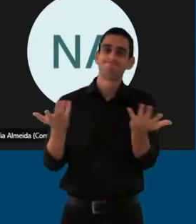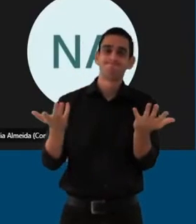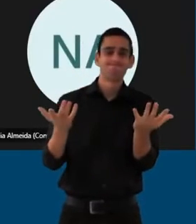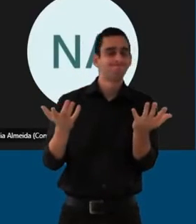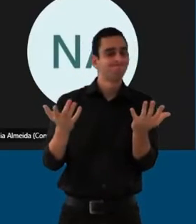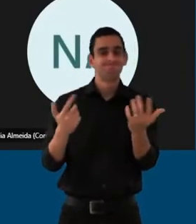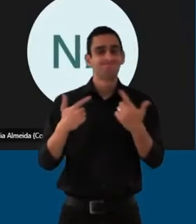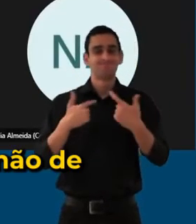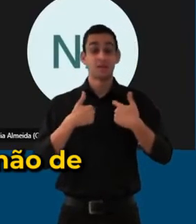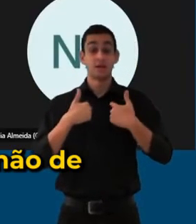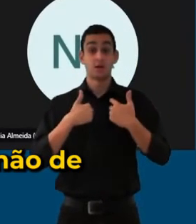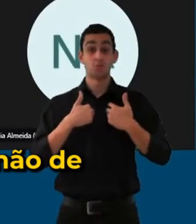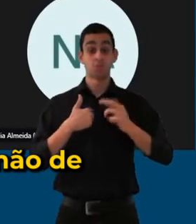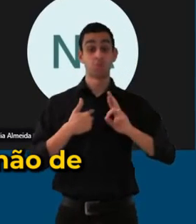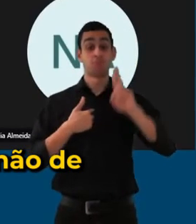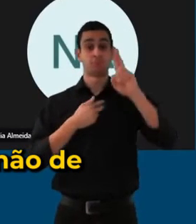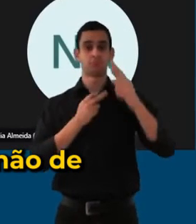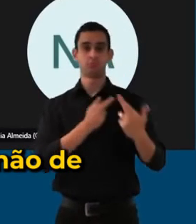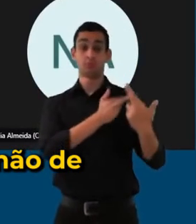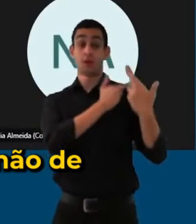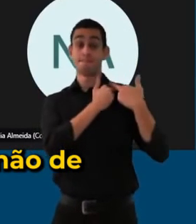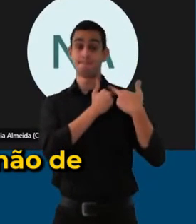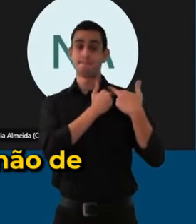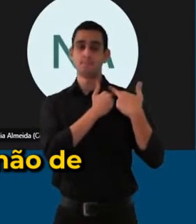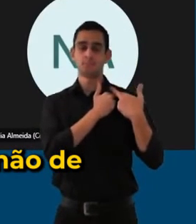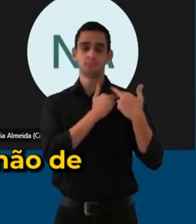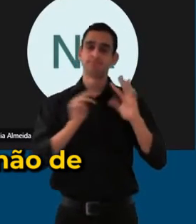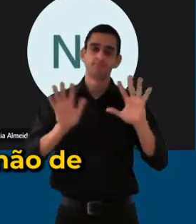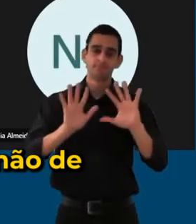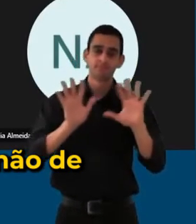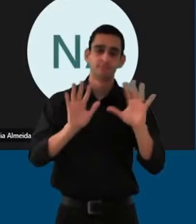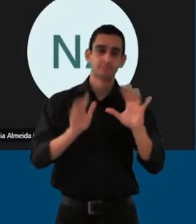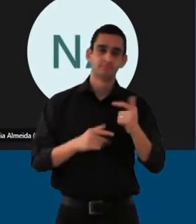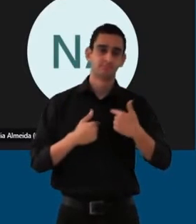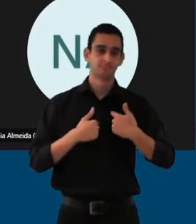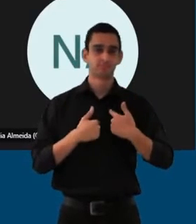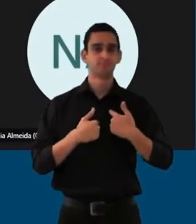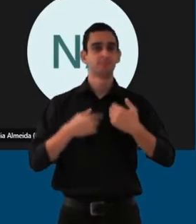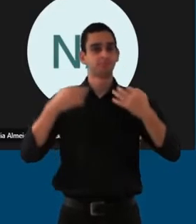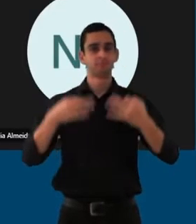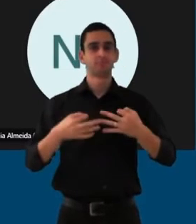tenho essa autonomia, eu tenho poderes de direito, mas não de fato.